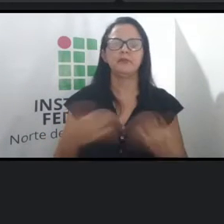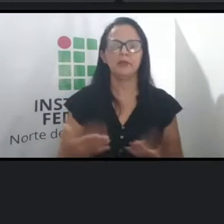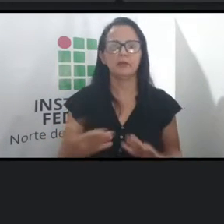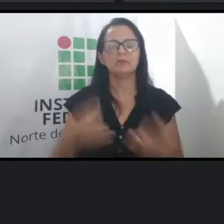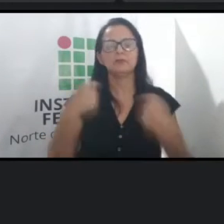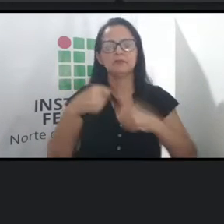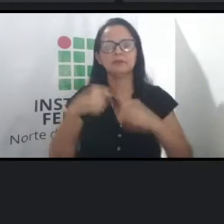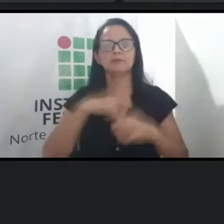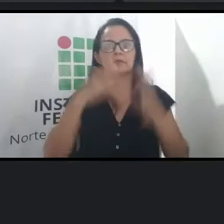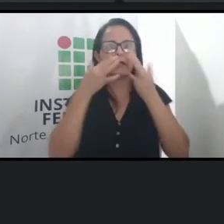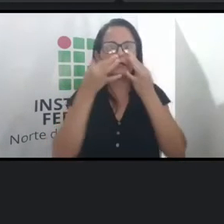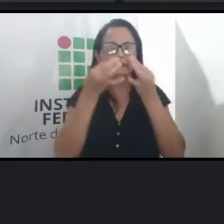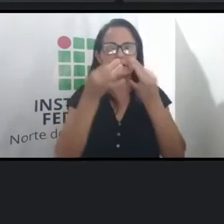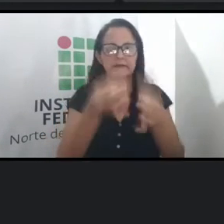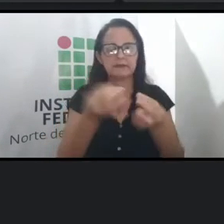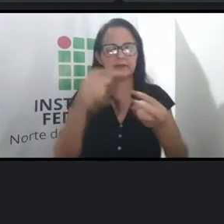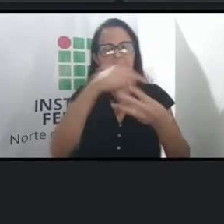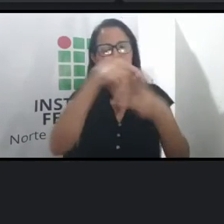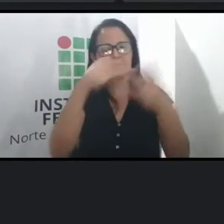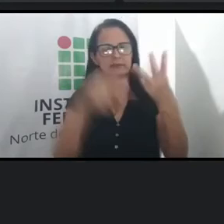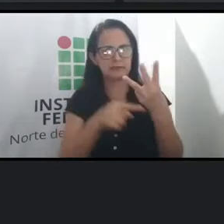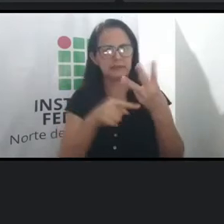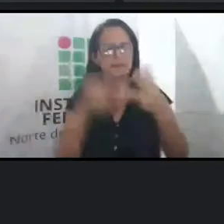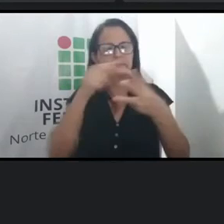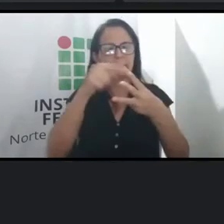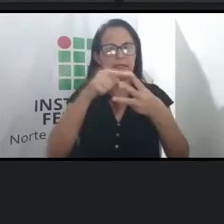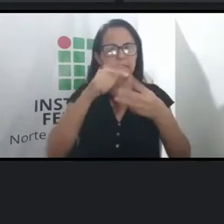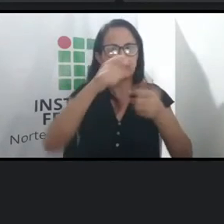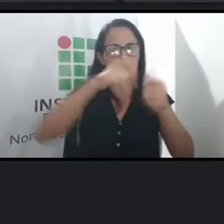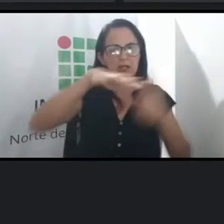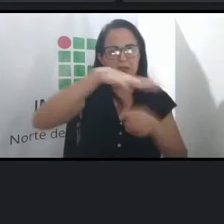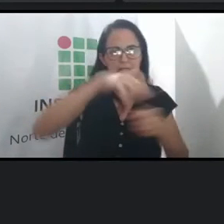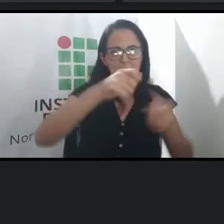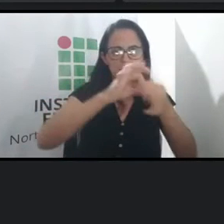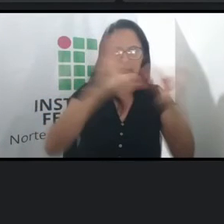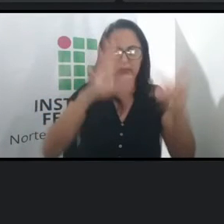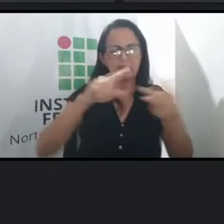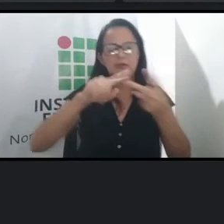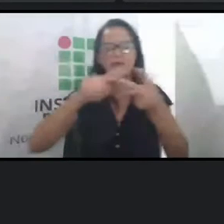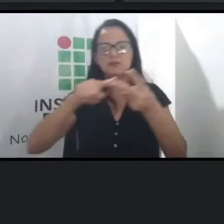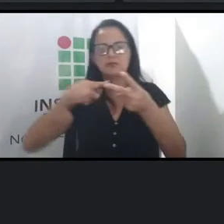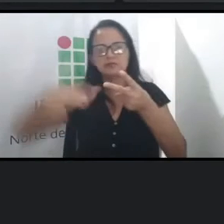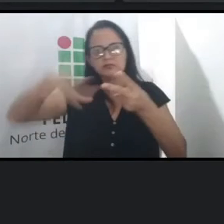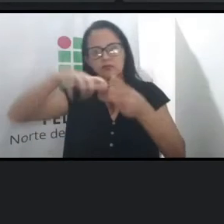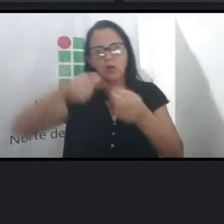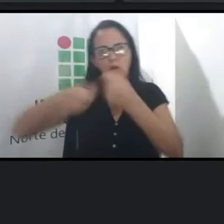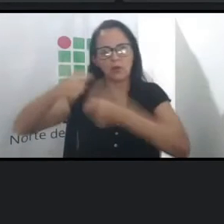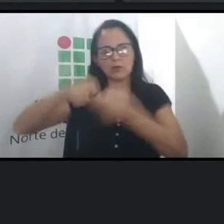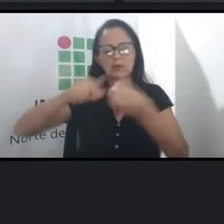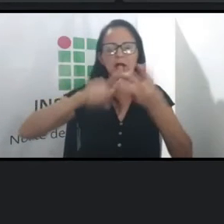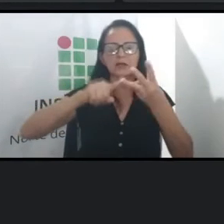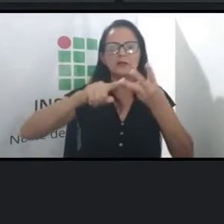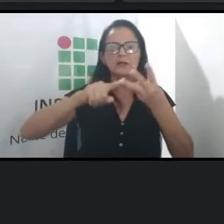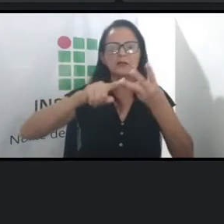zona livre, zona controlada e zona de risco. A NR10, igual eu já mencionei, ela diz que